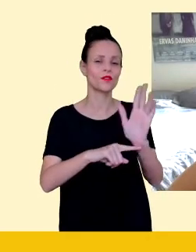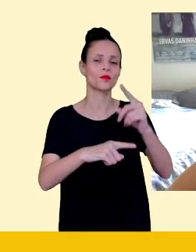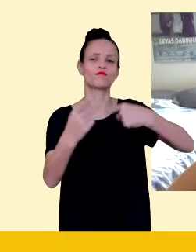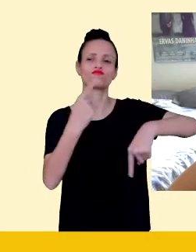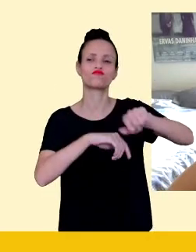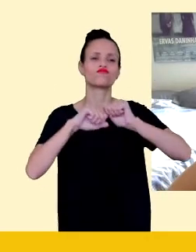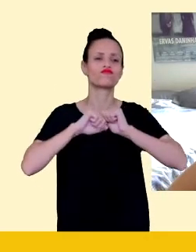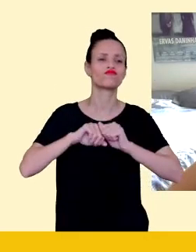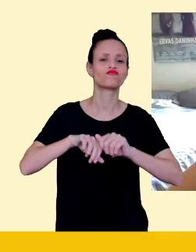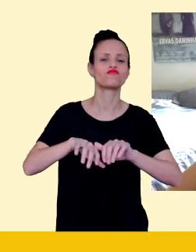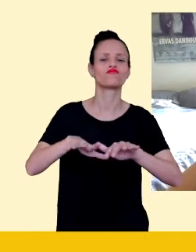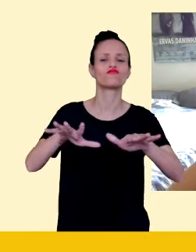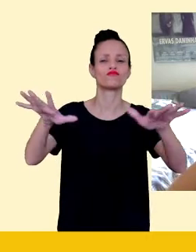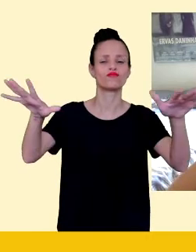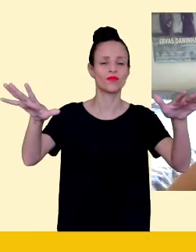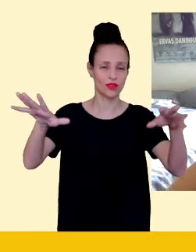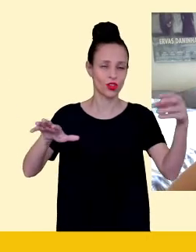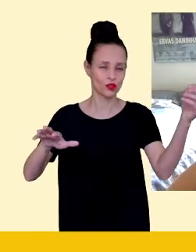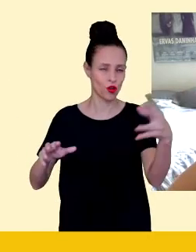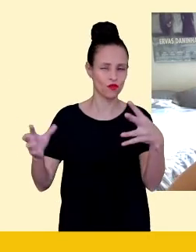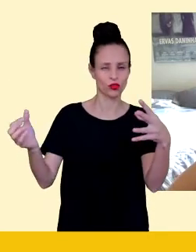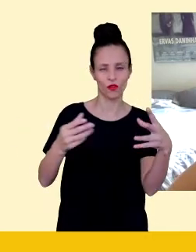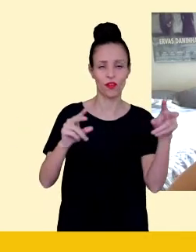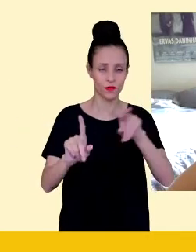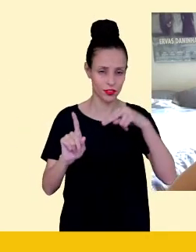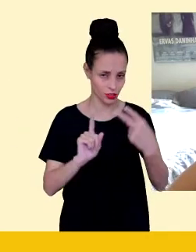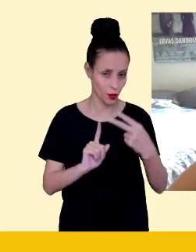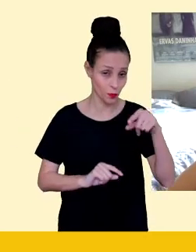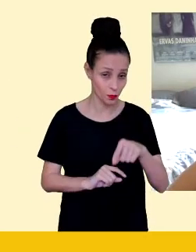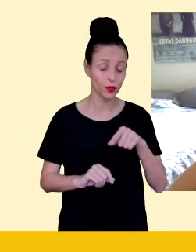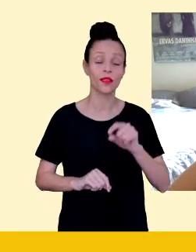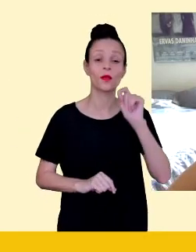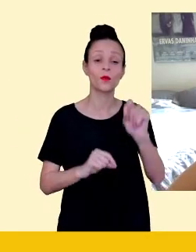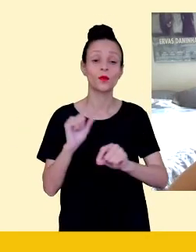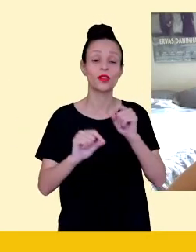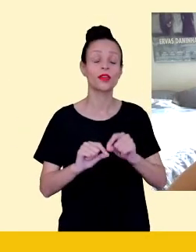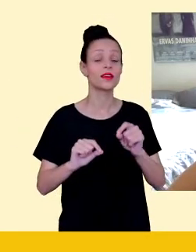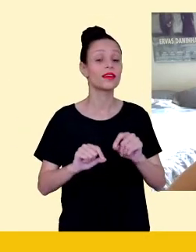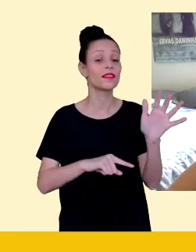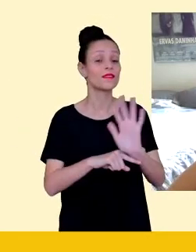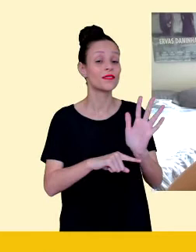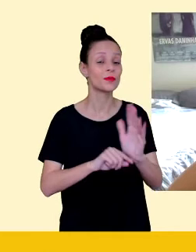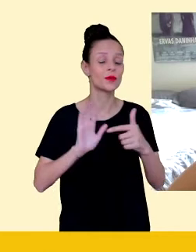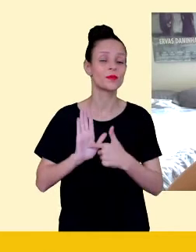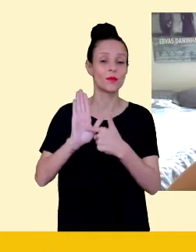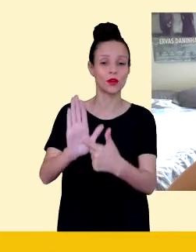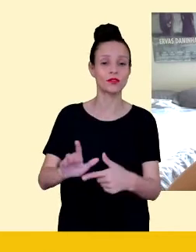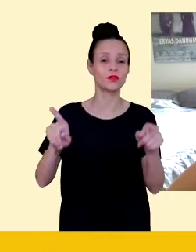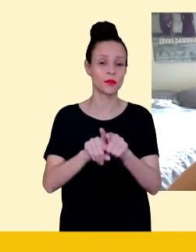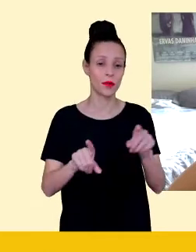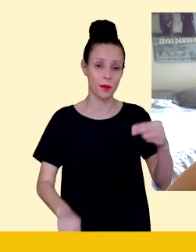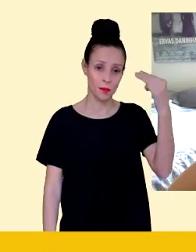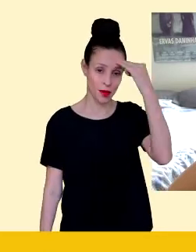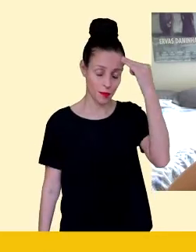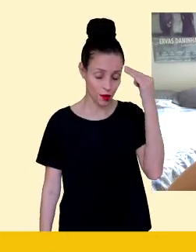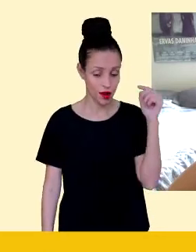comecei a perceber melhor à medida mesmo que o filme começa a circular e novas visões, novos visionamentos vão acontecendo, que é de como o